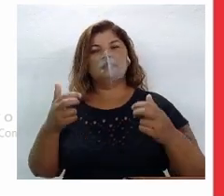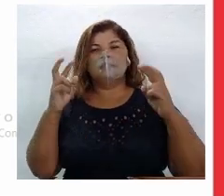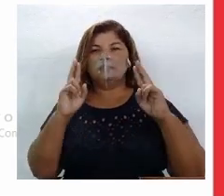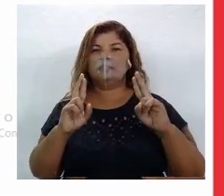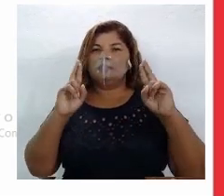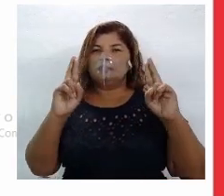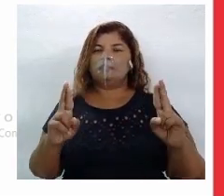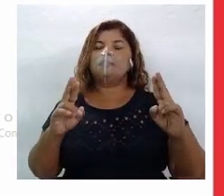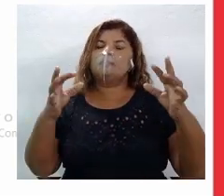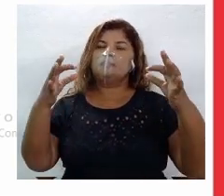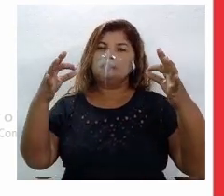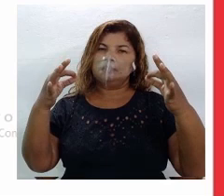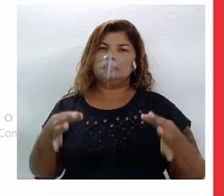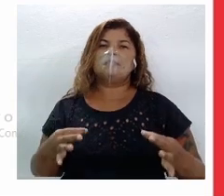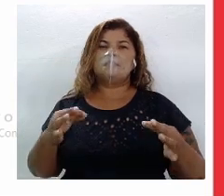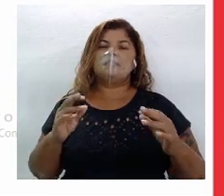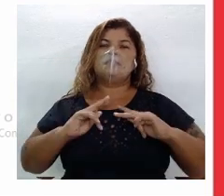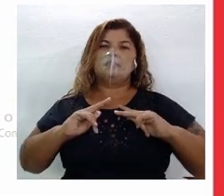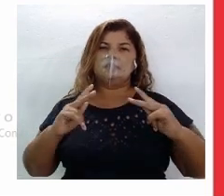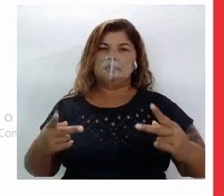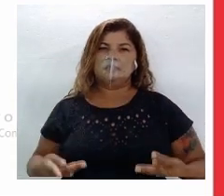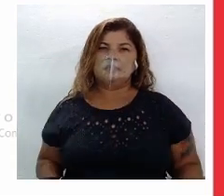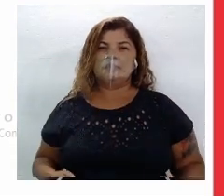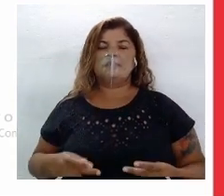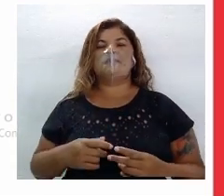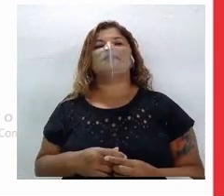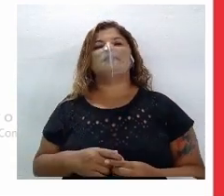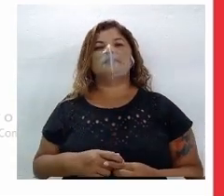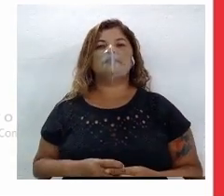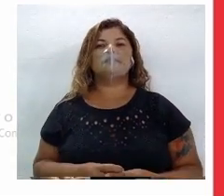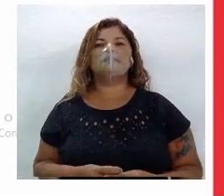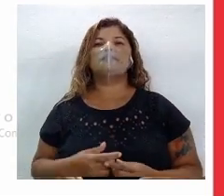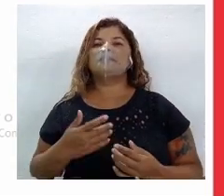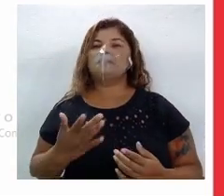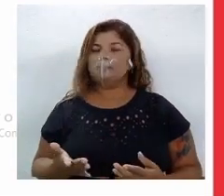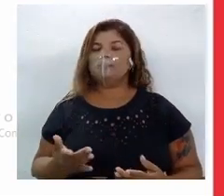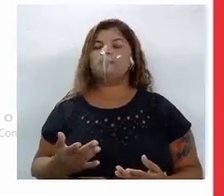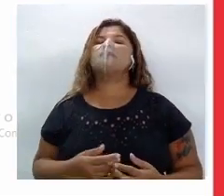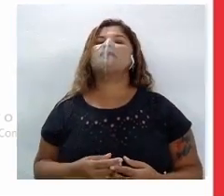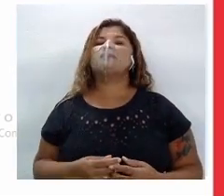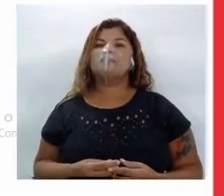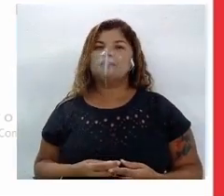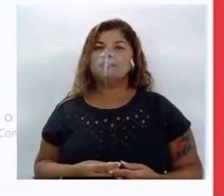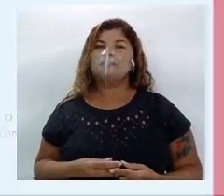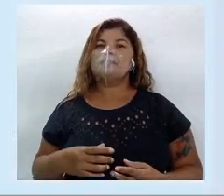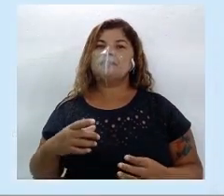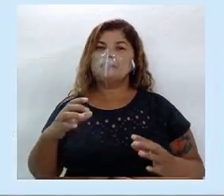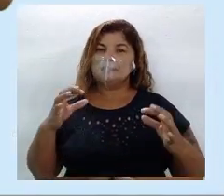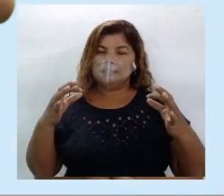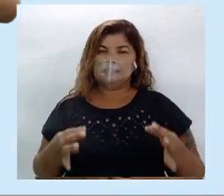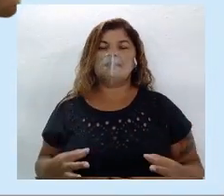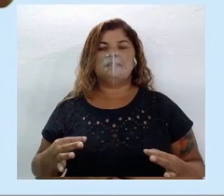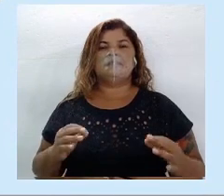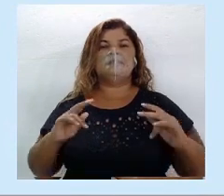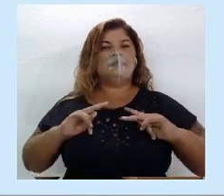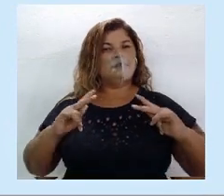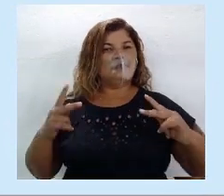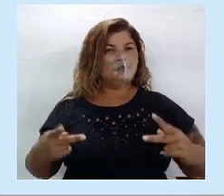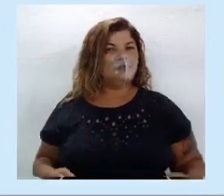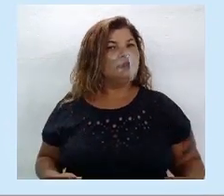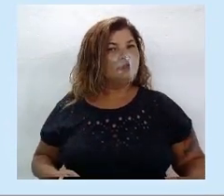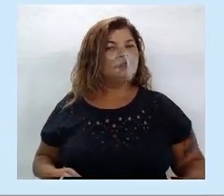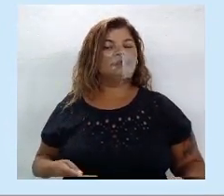o respeito pela dignidade humana. Franz Kafka. Prestem bem atenção.